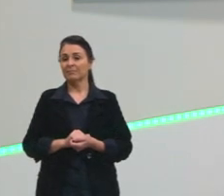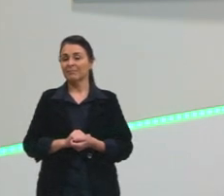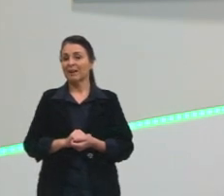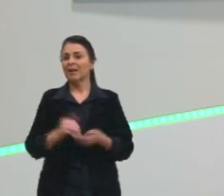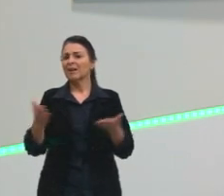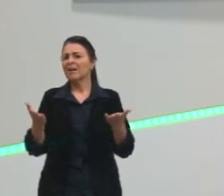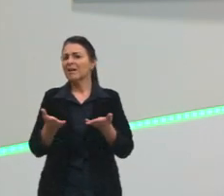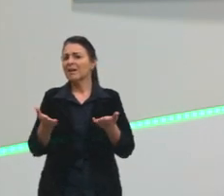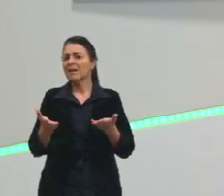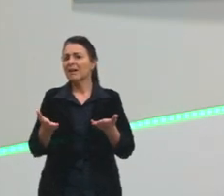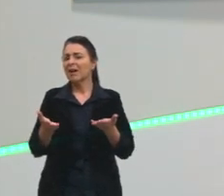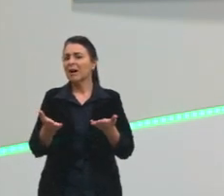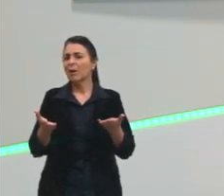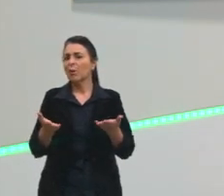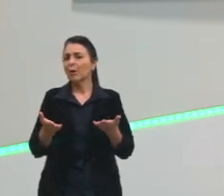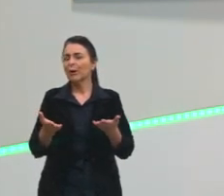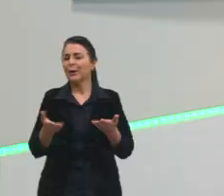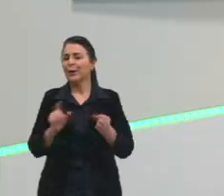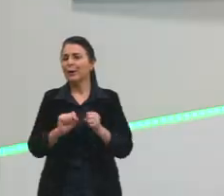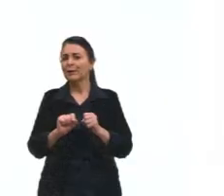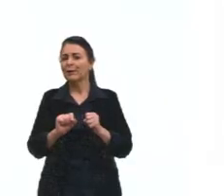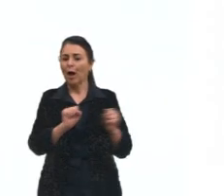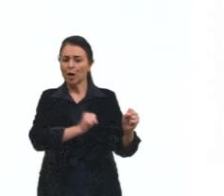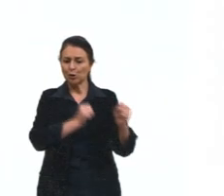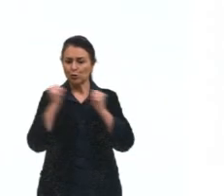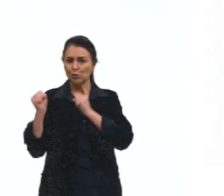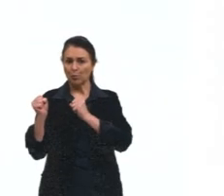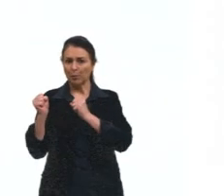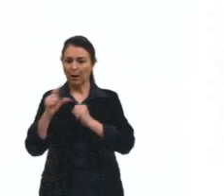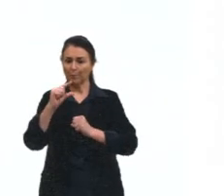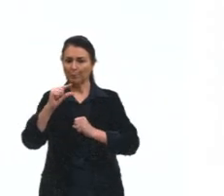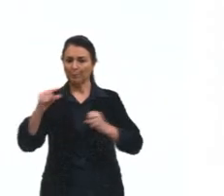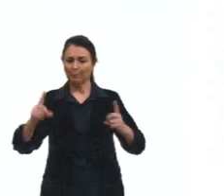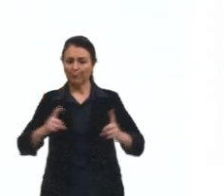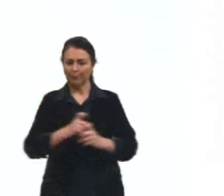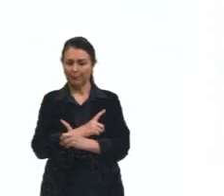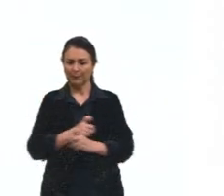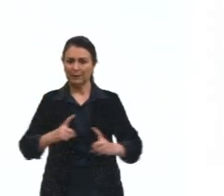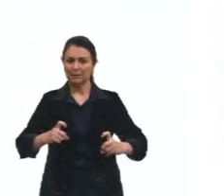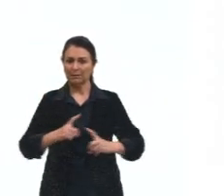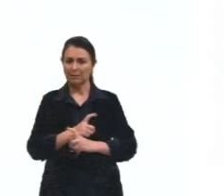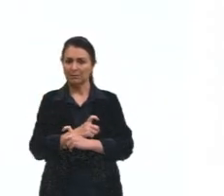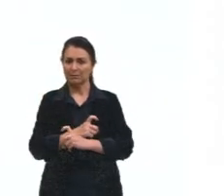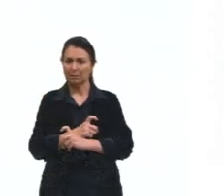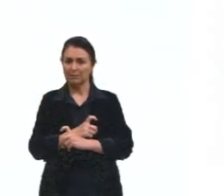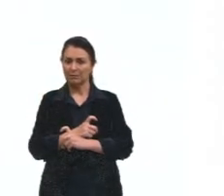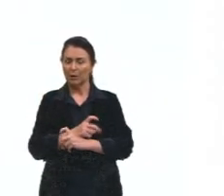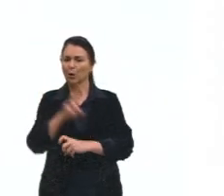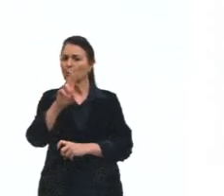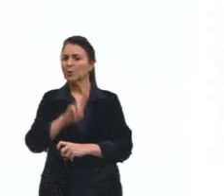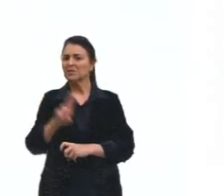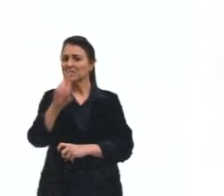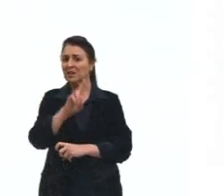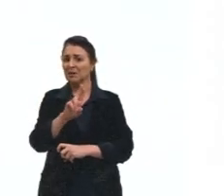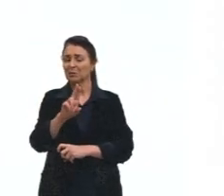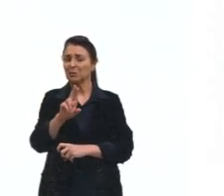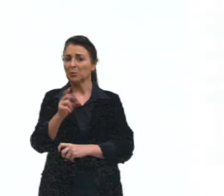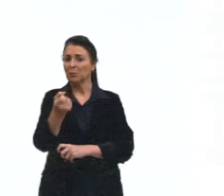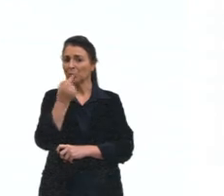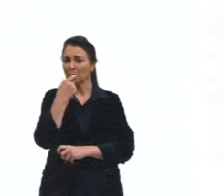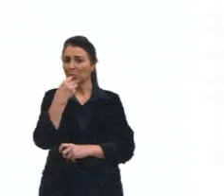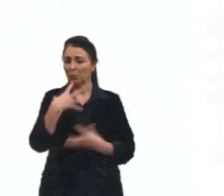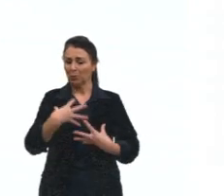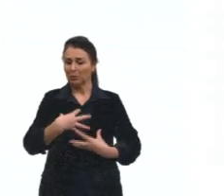E aí vem o caso das superbactérias versus antibióticos E